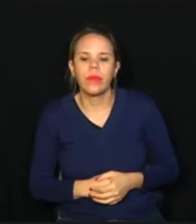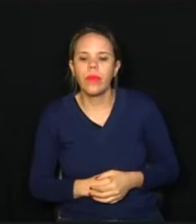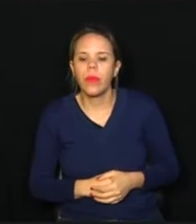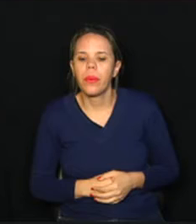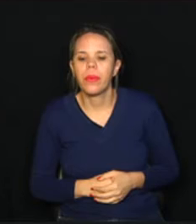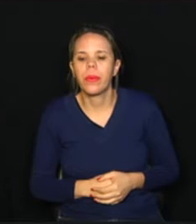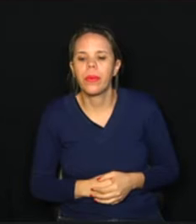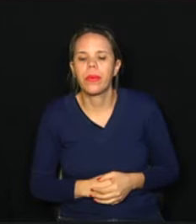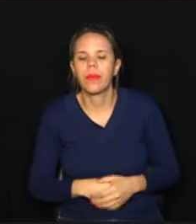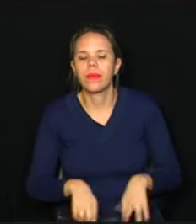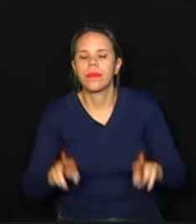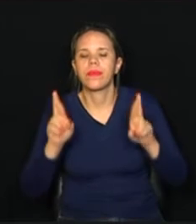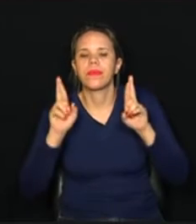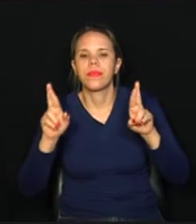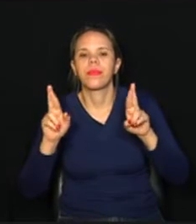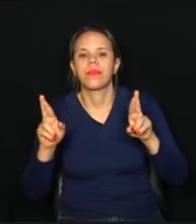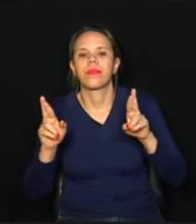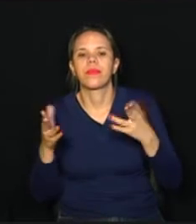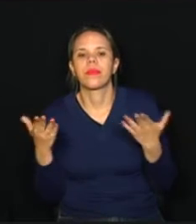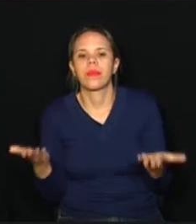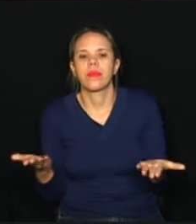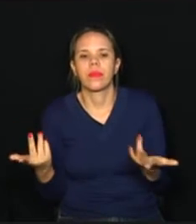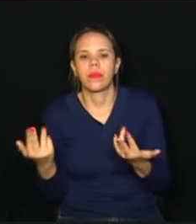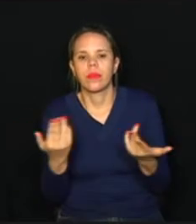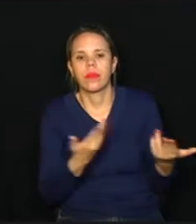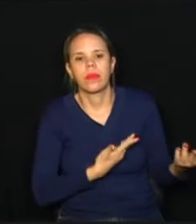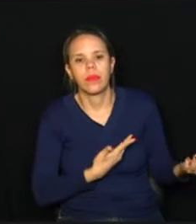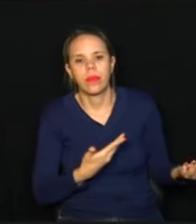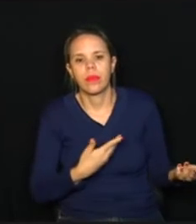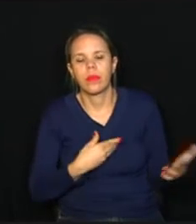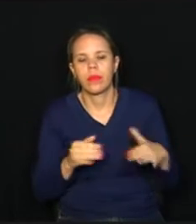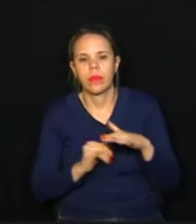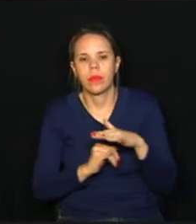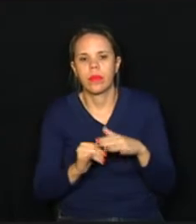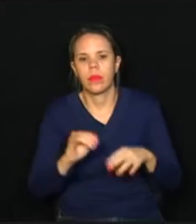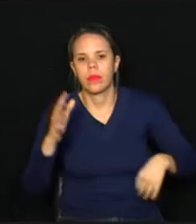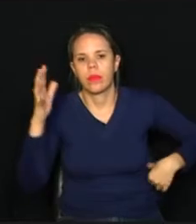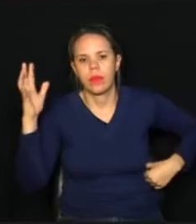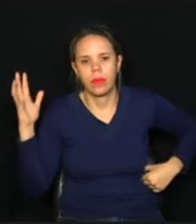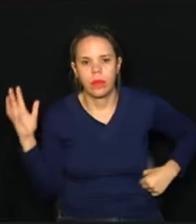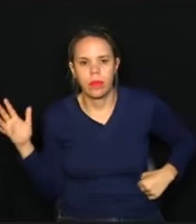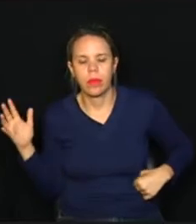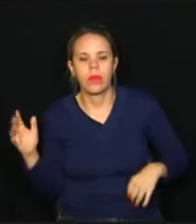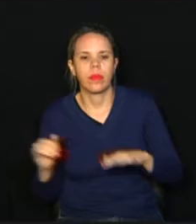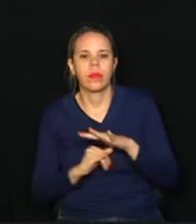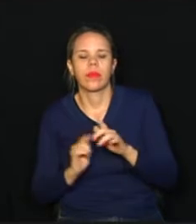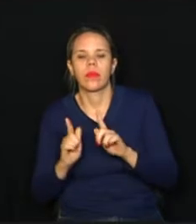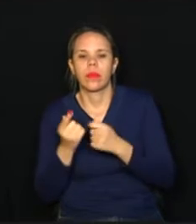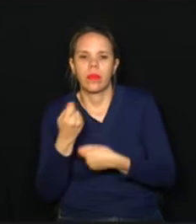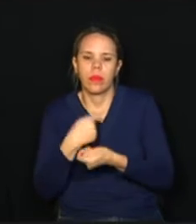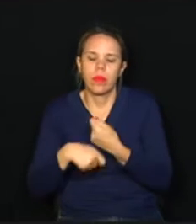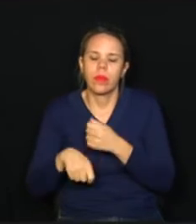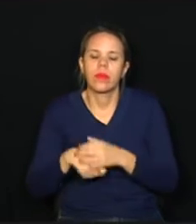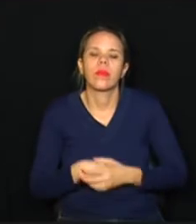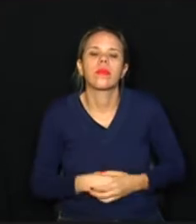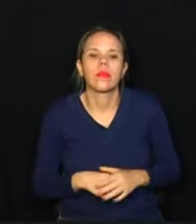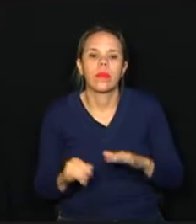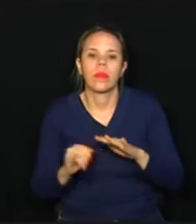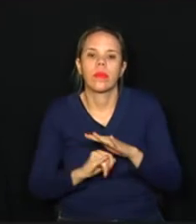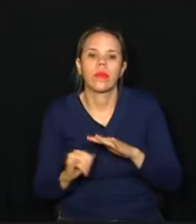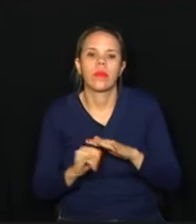Mas eu espero, assim como os colegas do Instituto Florestal, do Instituto Geológico, do Instituto